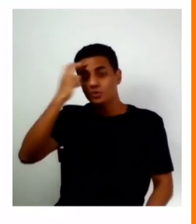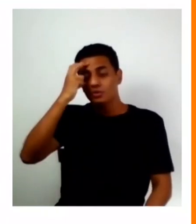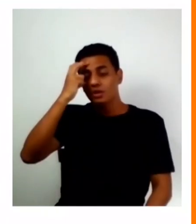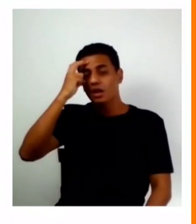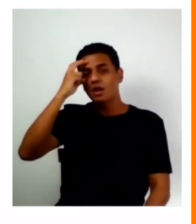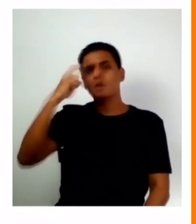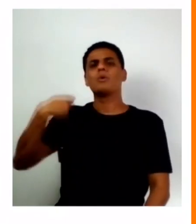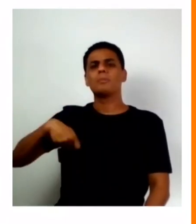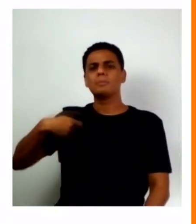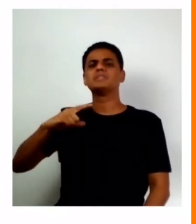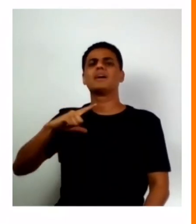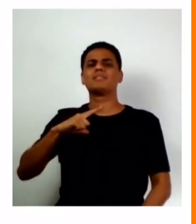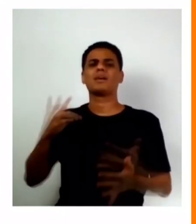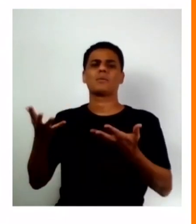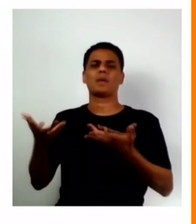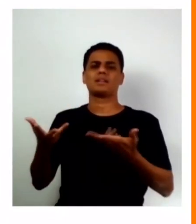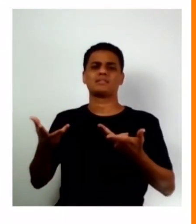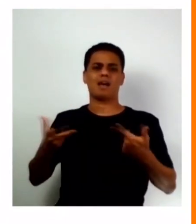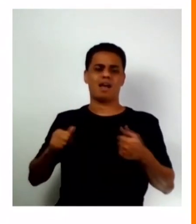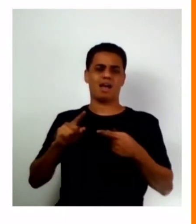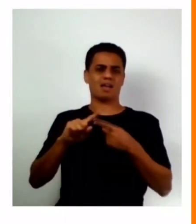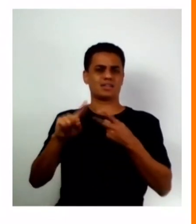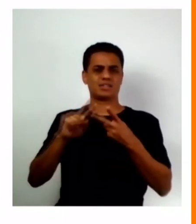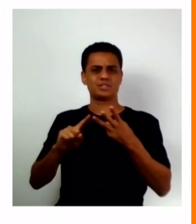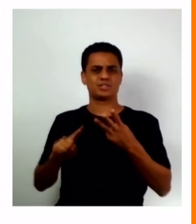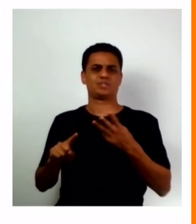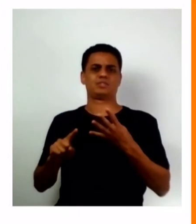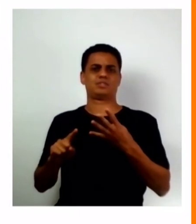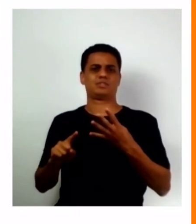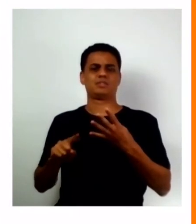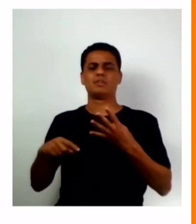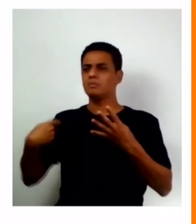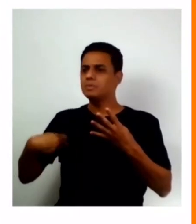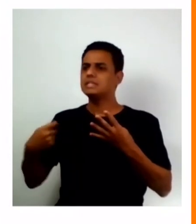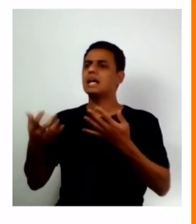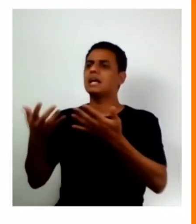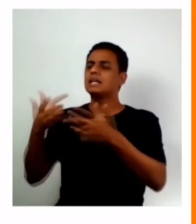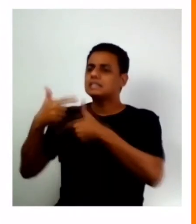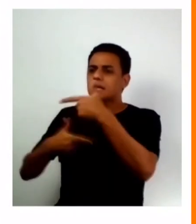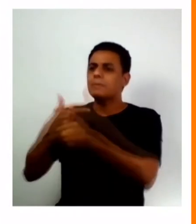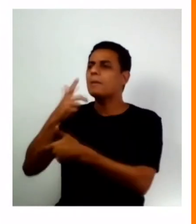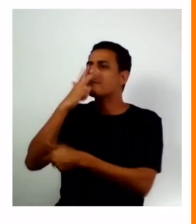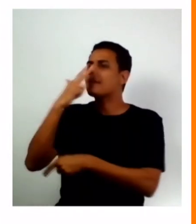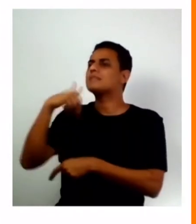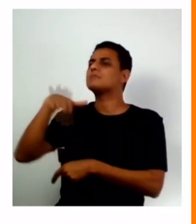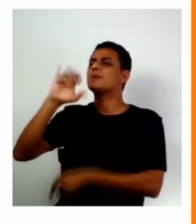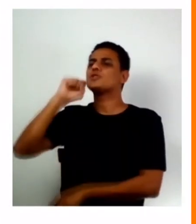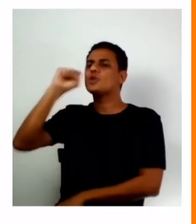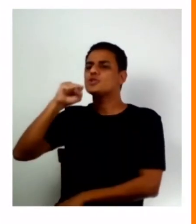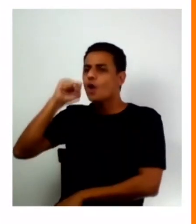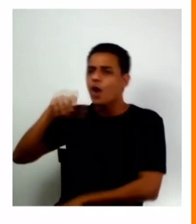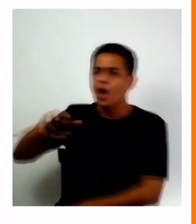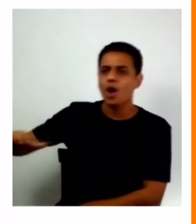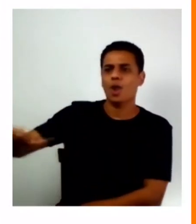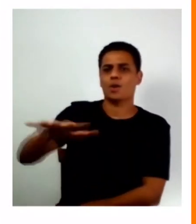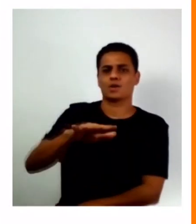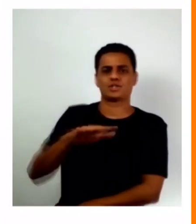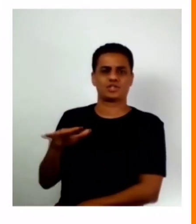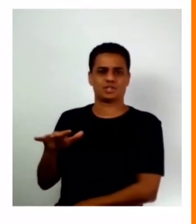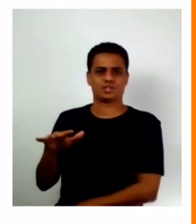qualidades de trabalho mais sociológico. E, depois, tem que ter técnicas. Técnicas